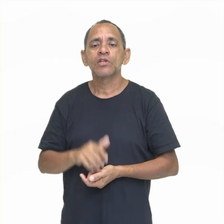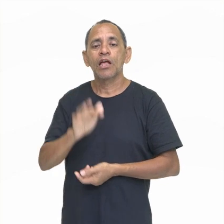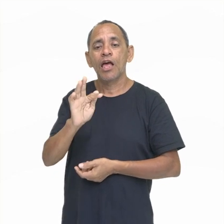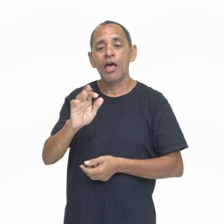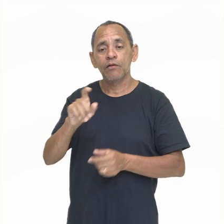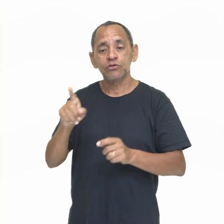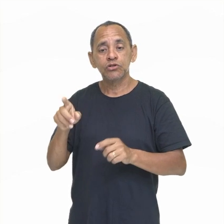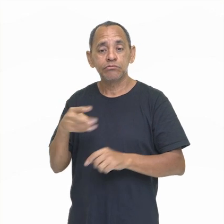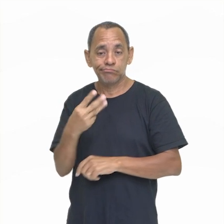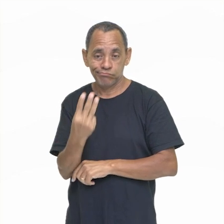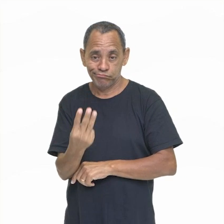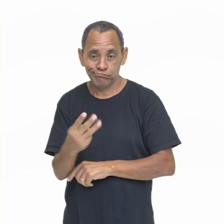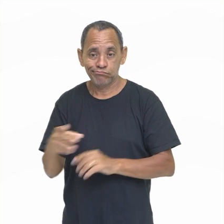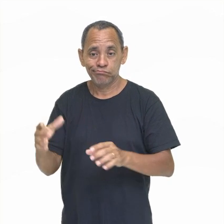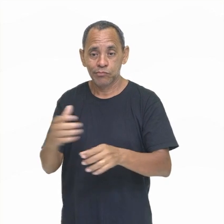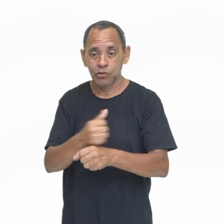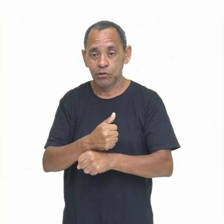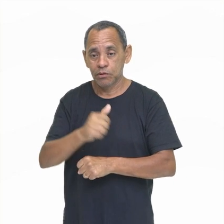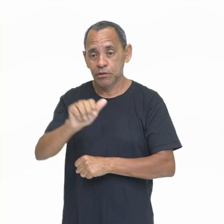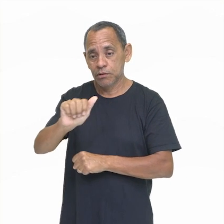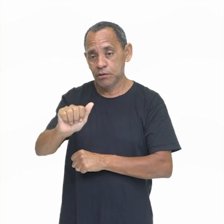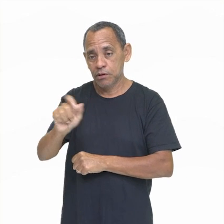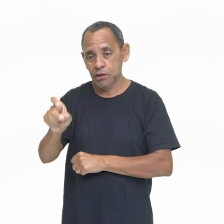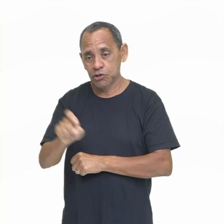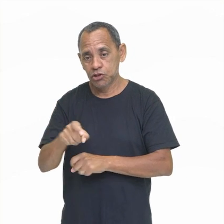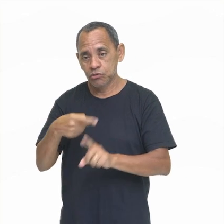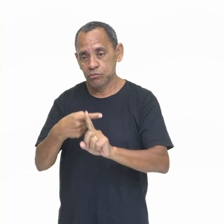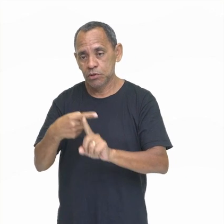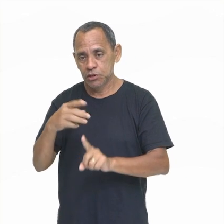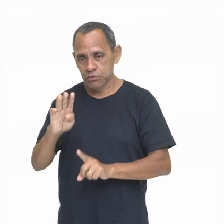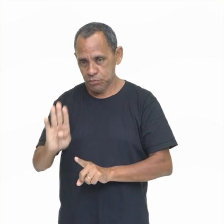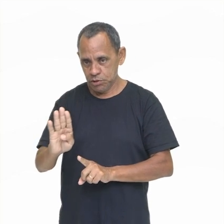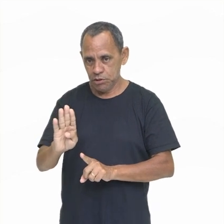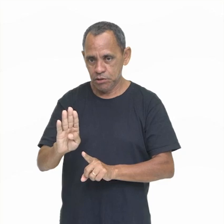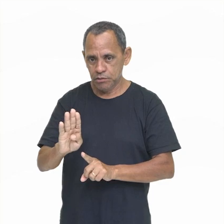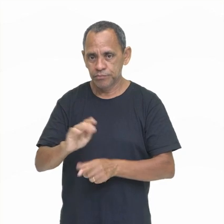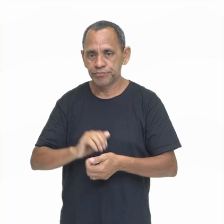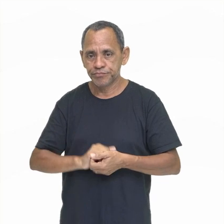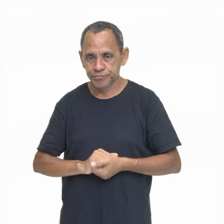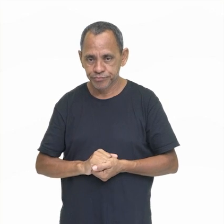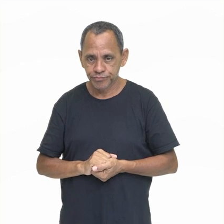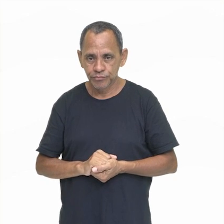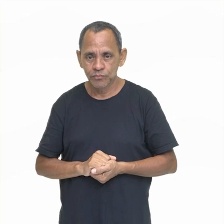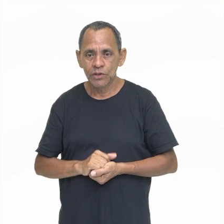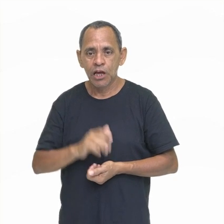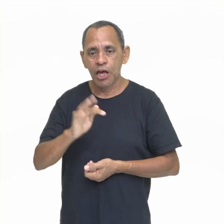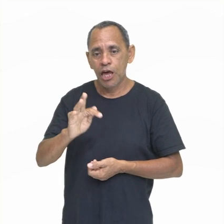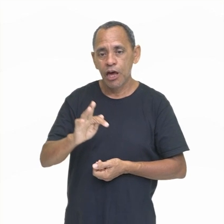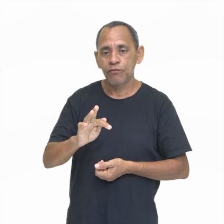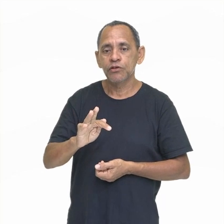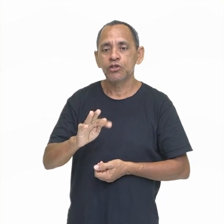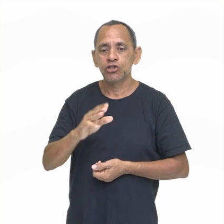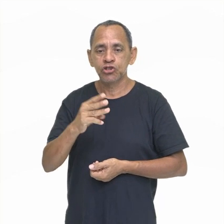É iG Ax + B tá f